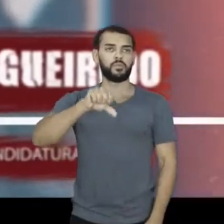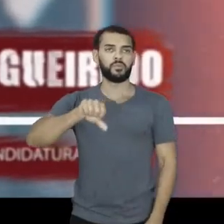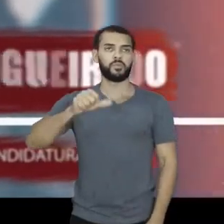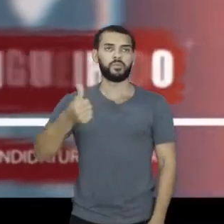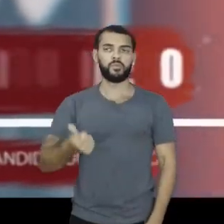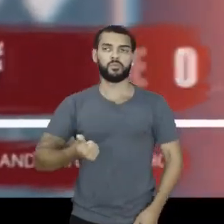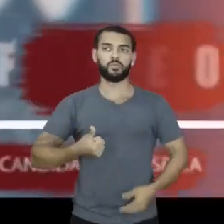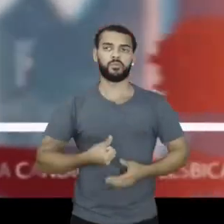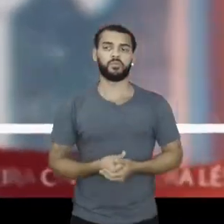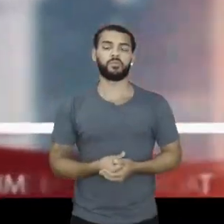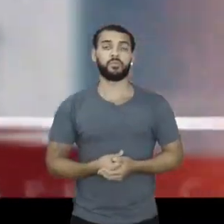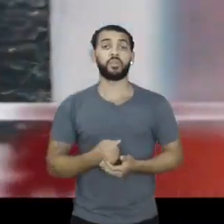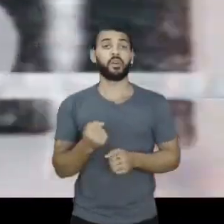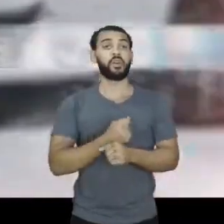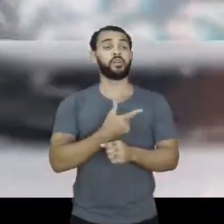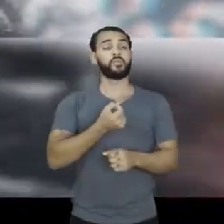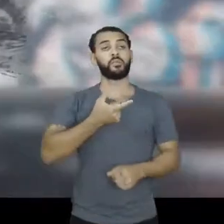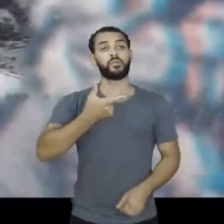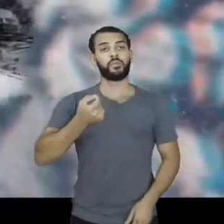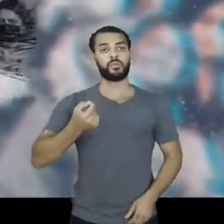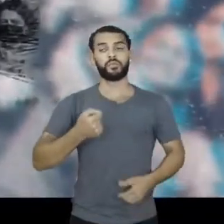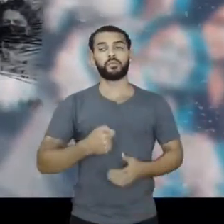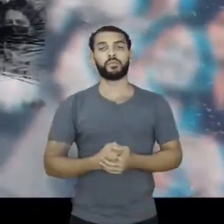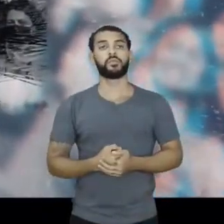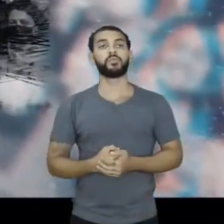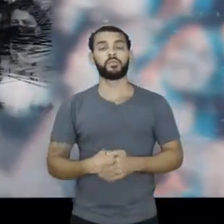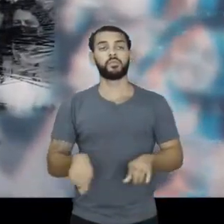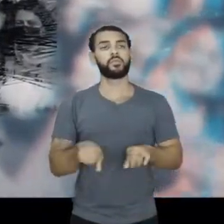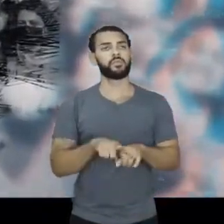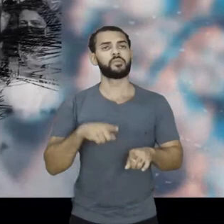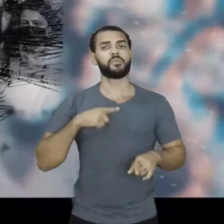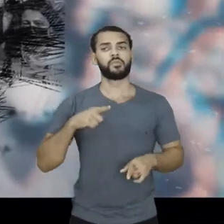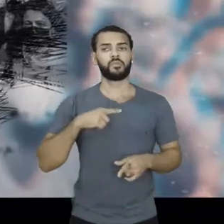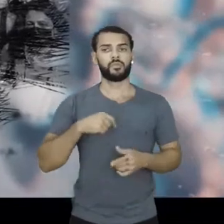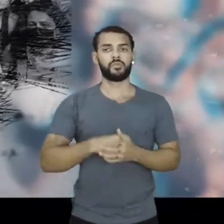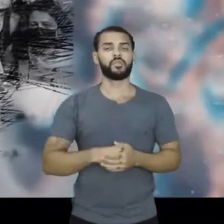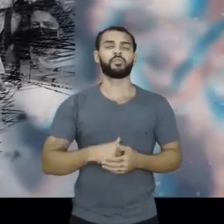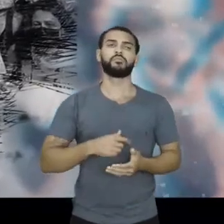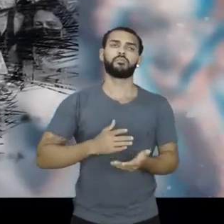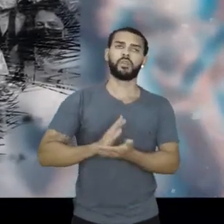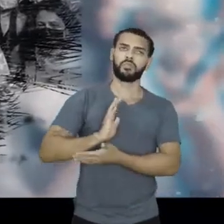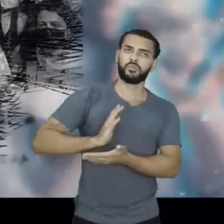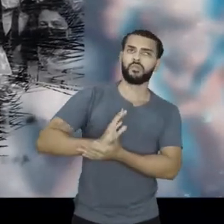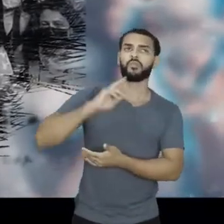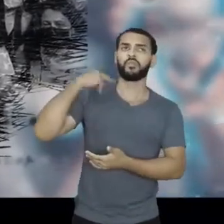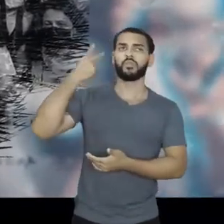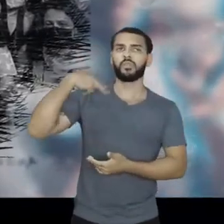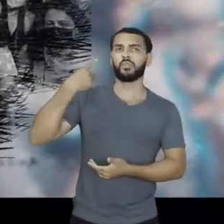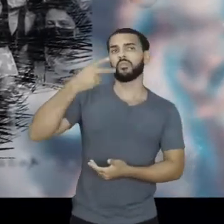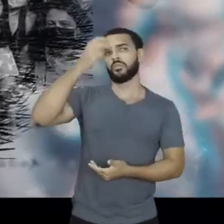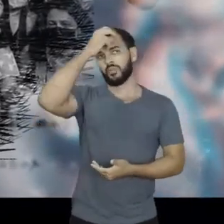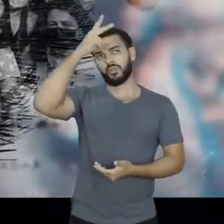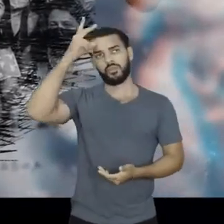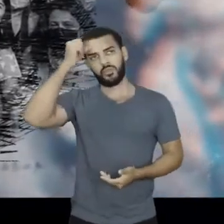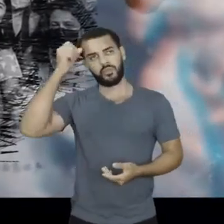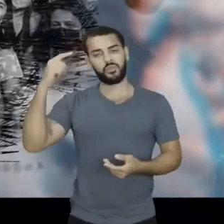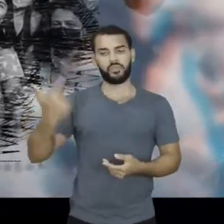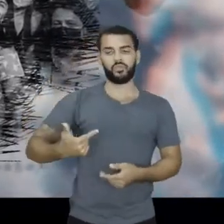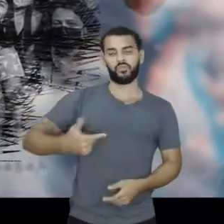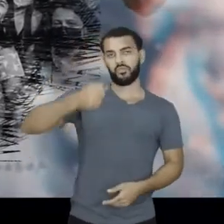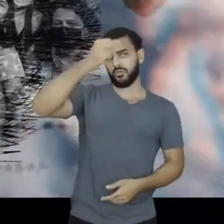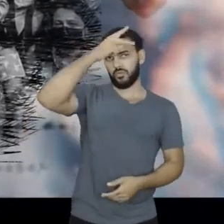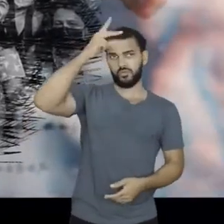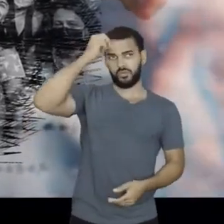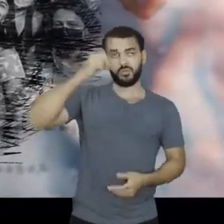1996. Em 2020, o PT ampliou o número de vereadoras, prefeitas e vice-prefeitas eleitas. Em 2016,